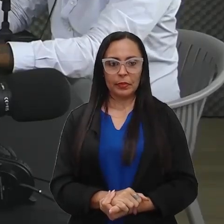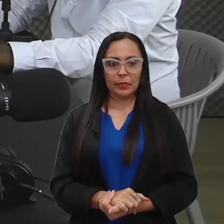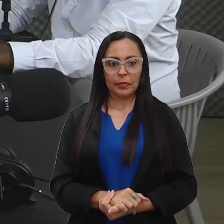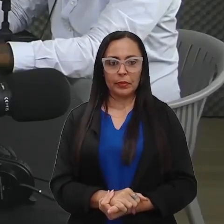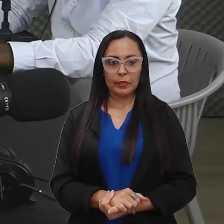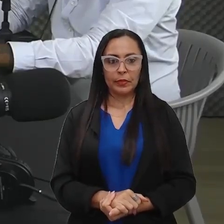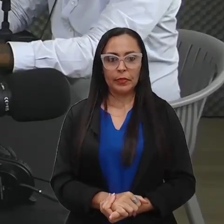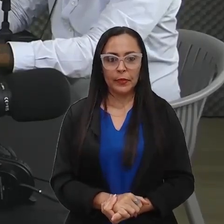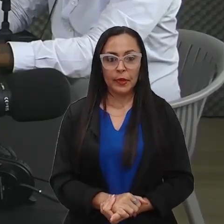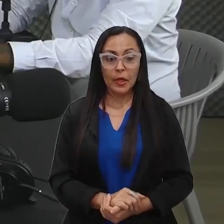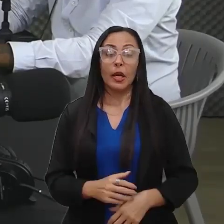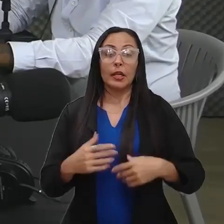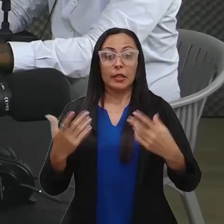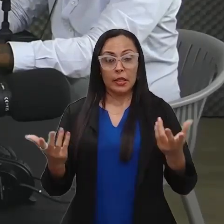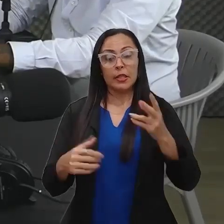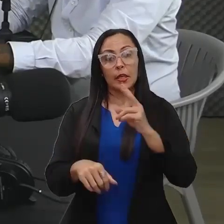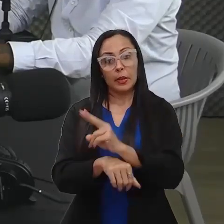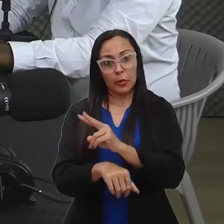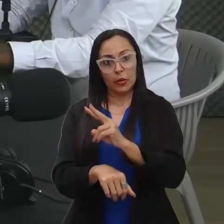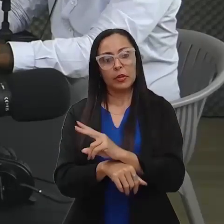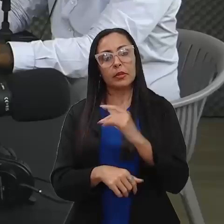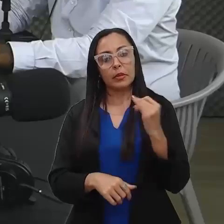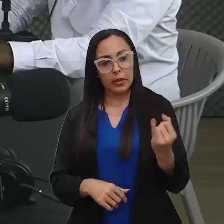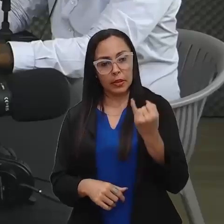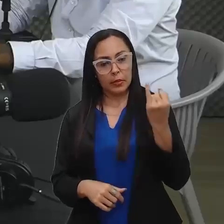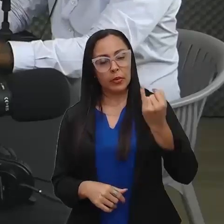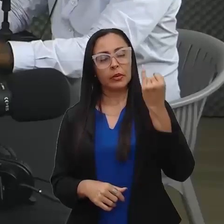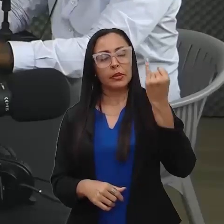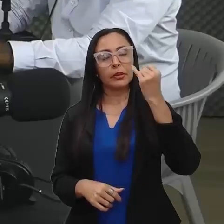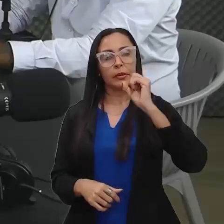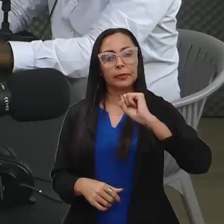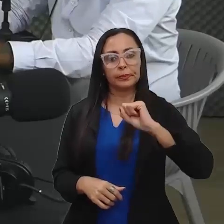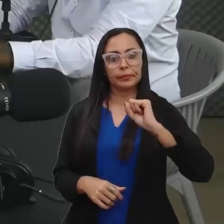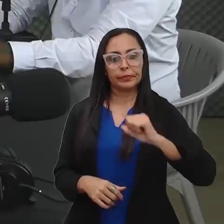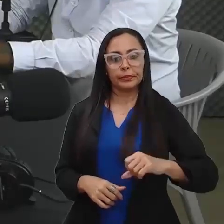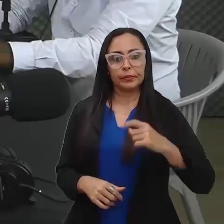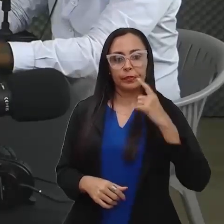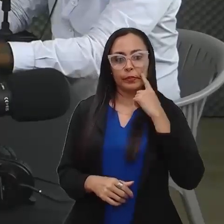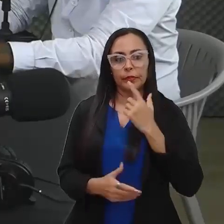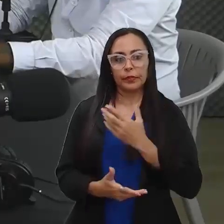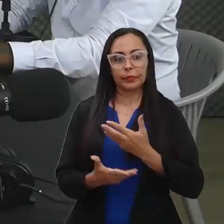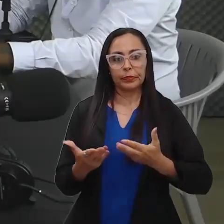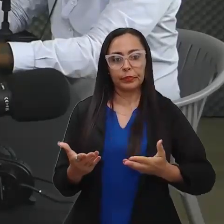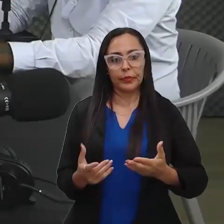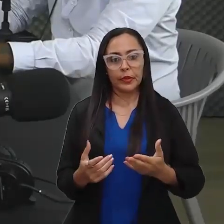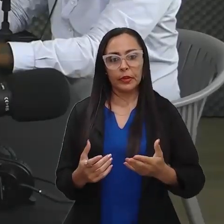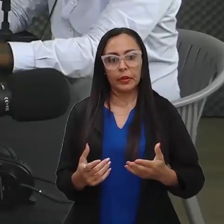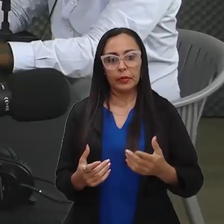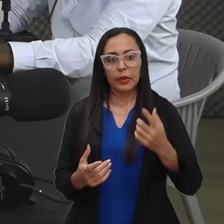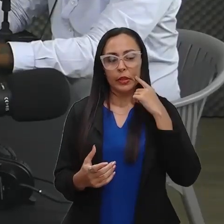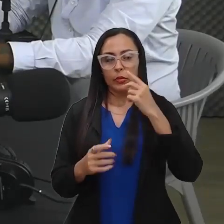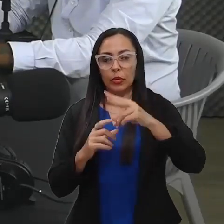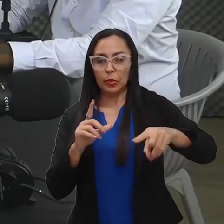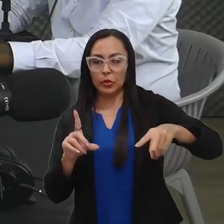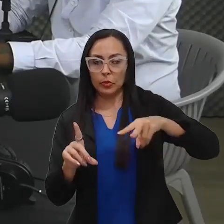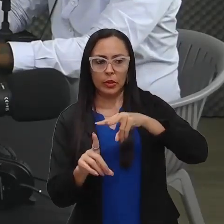Não, e essa rede de proteção ela é fundamental porque é através, né, de uma